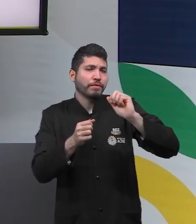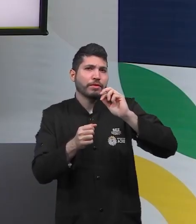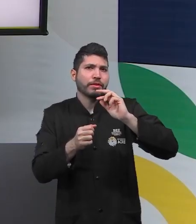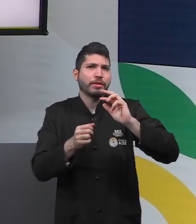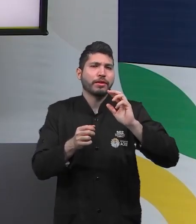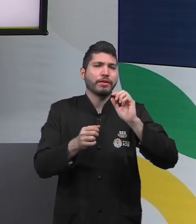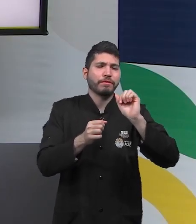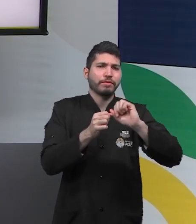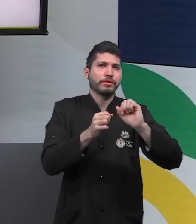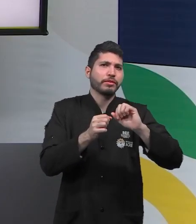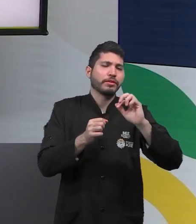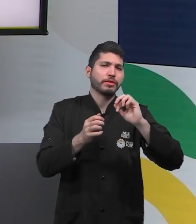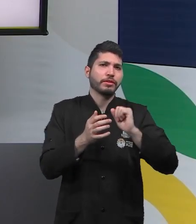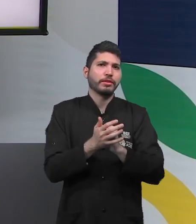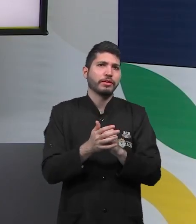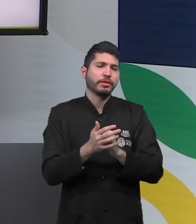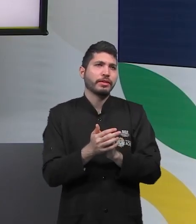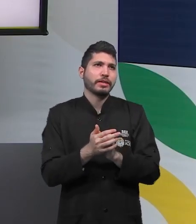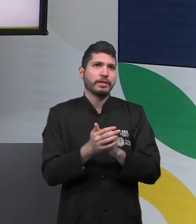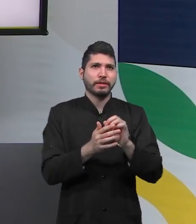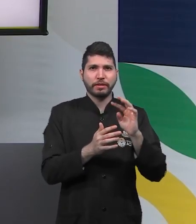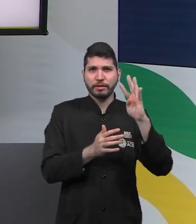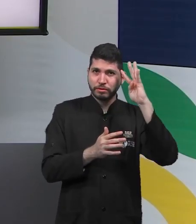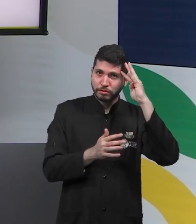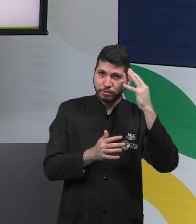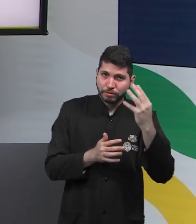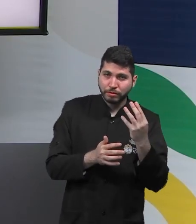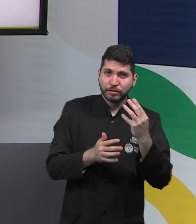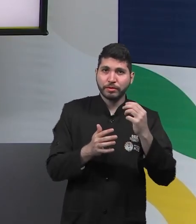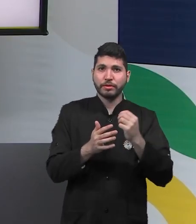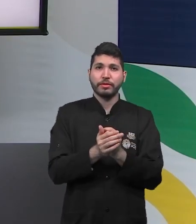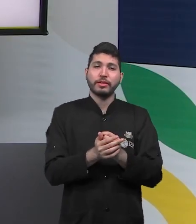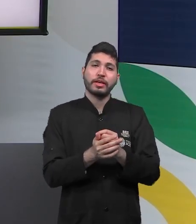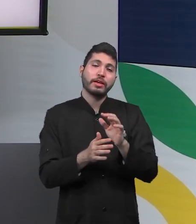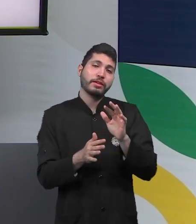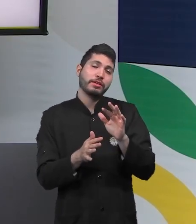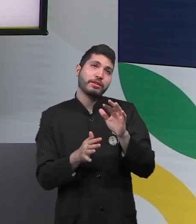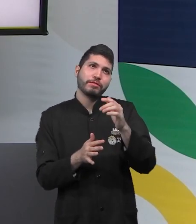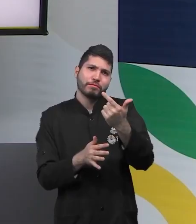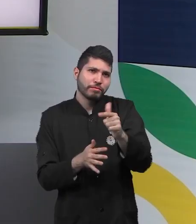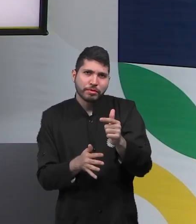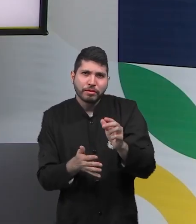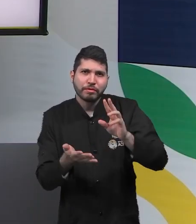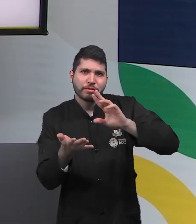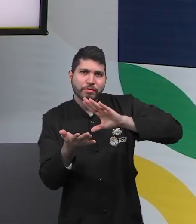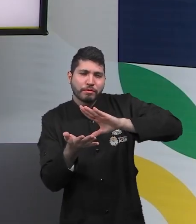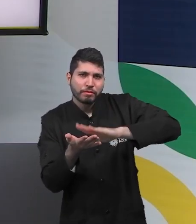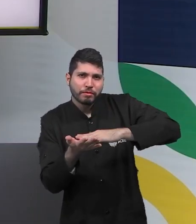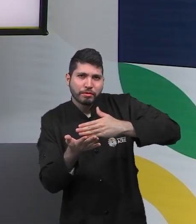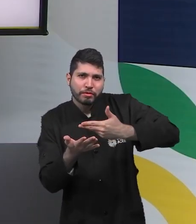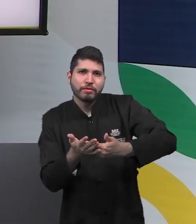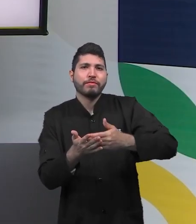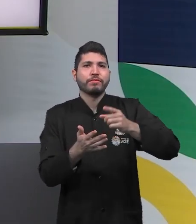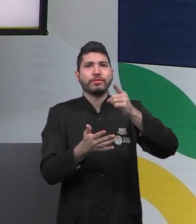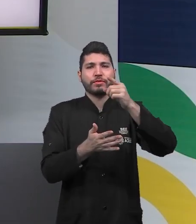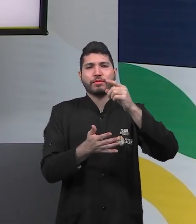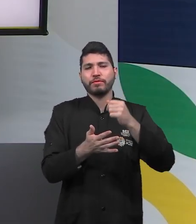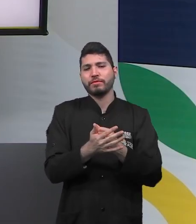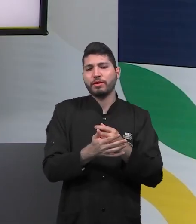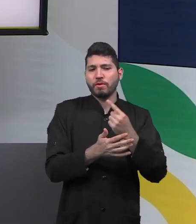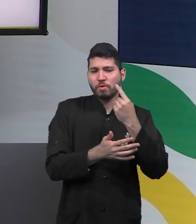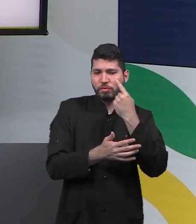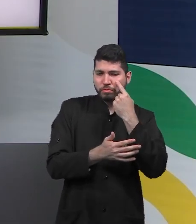no caso os quadrinhos, as tirinhas, não vão vir com a tradução. Então, você vai observar pelo contexto